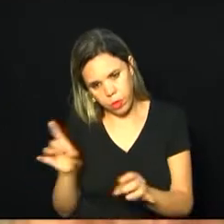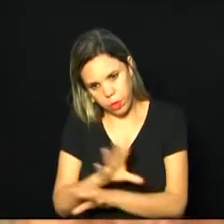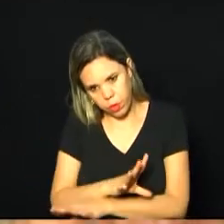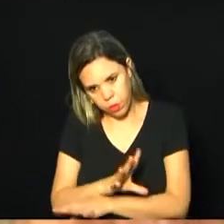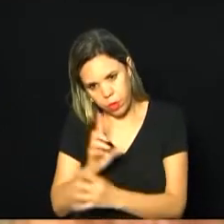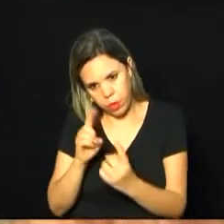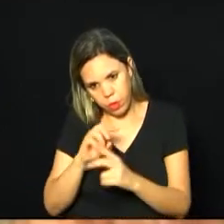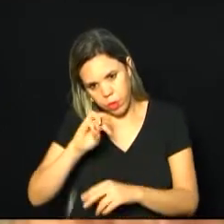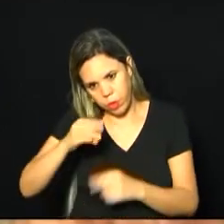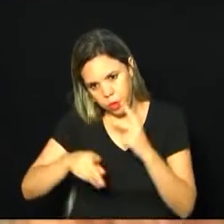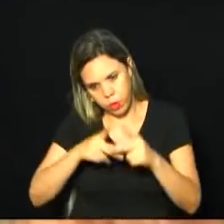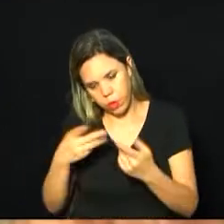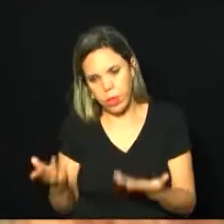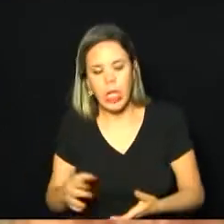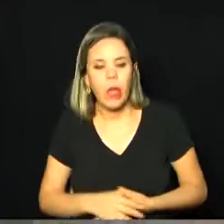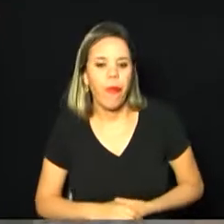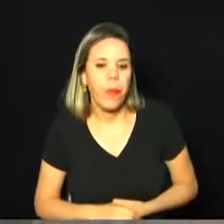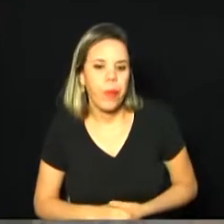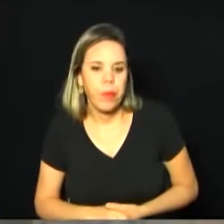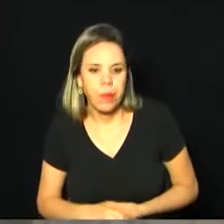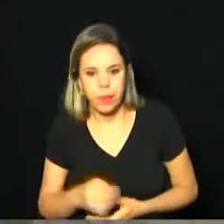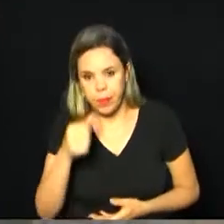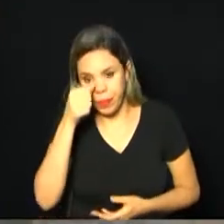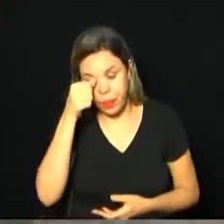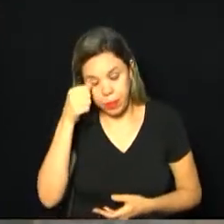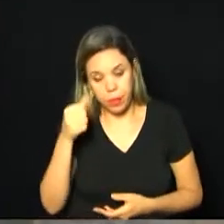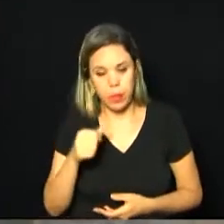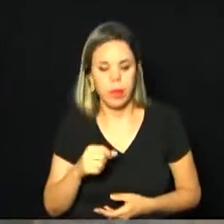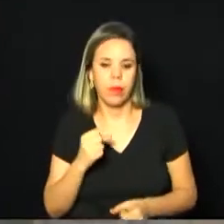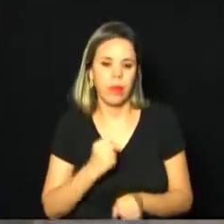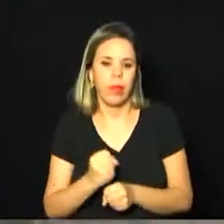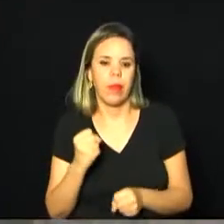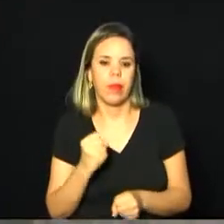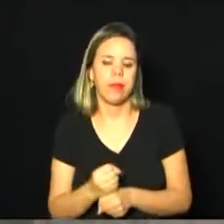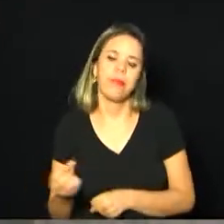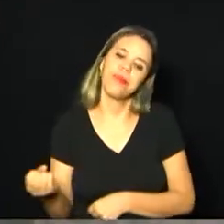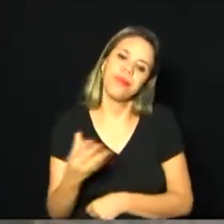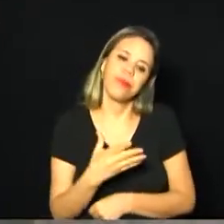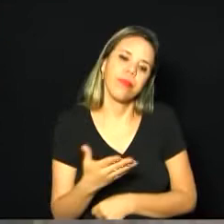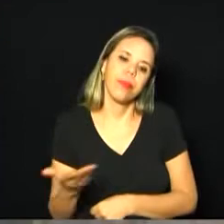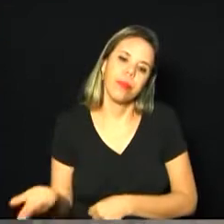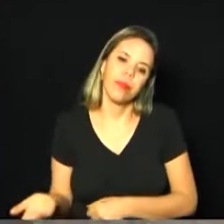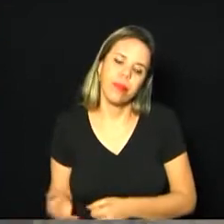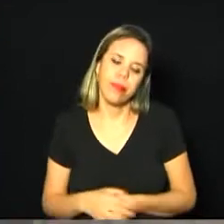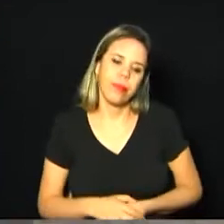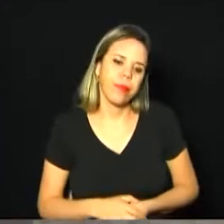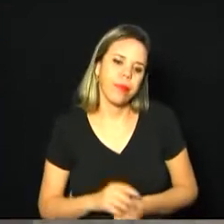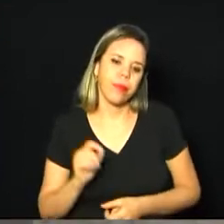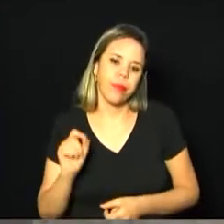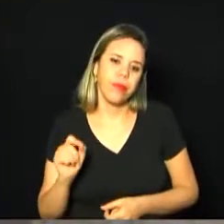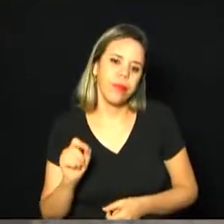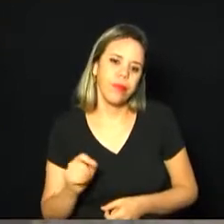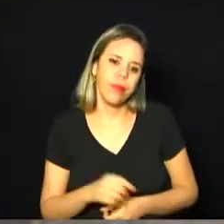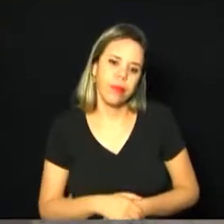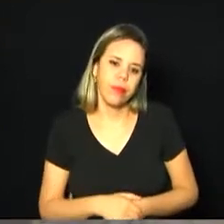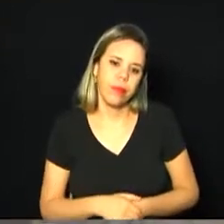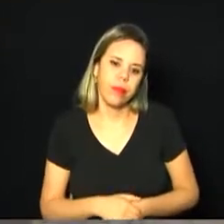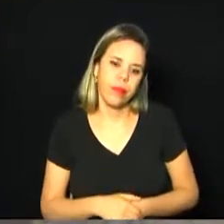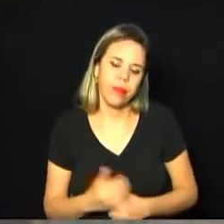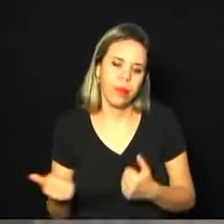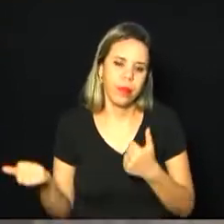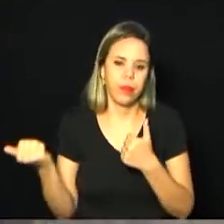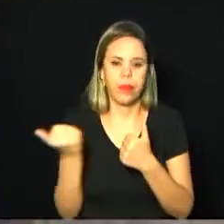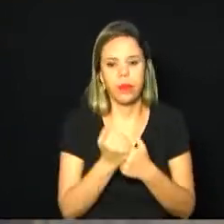pronto vai atender milhares de pessoas é uma obra nova que substitui